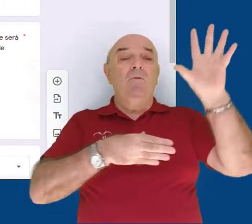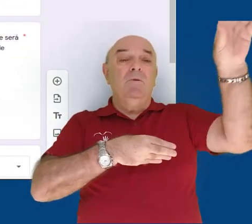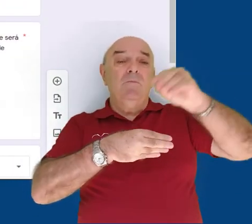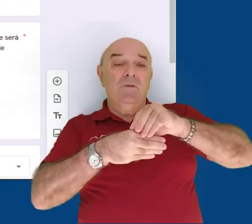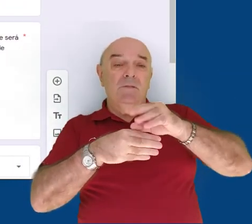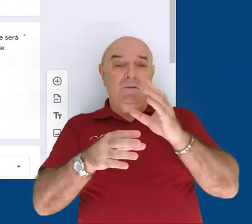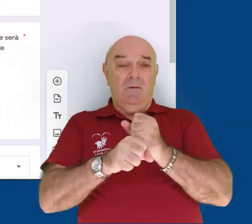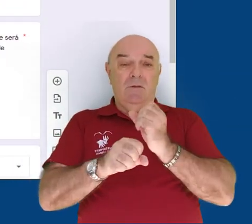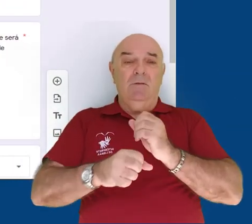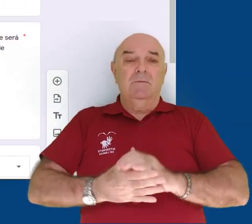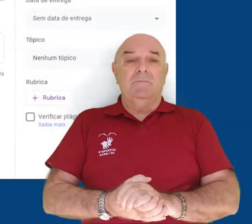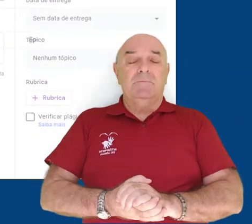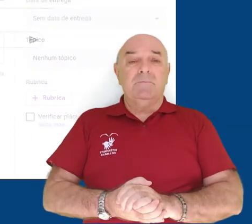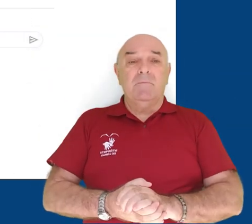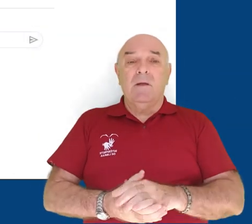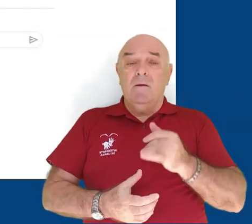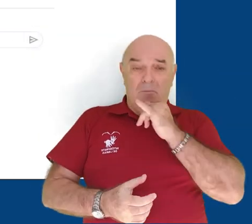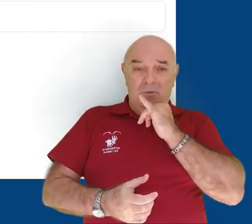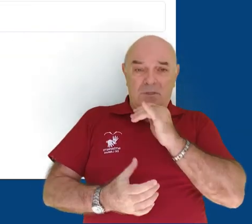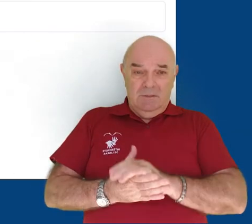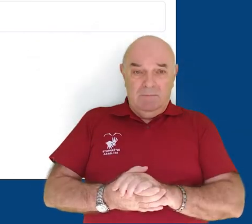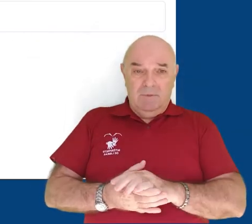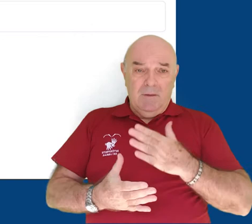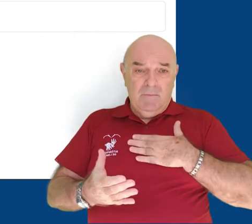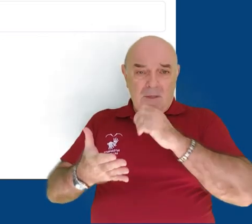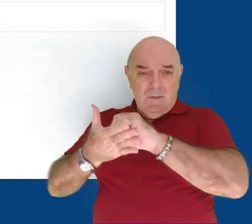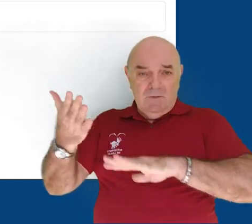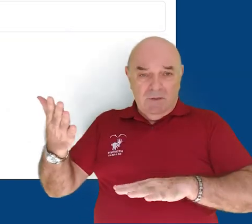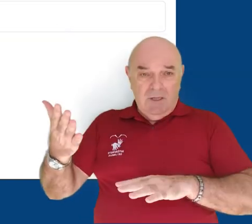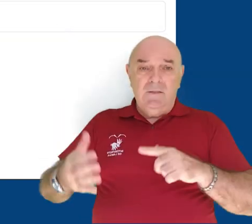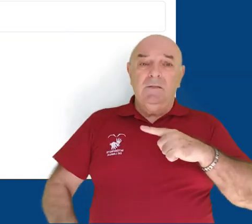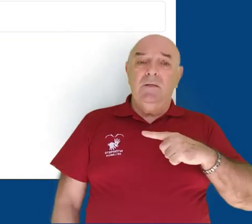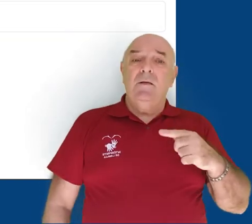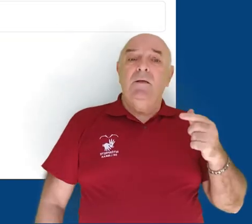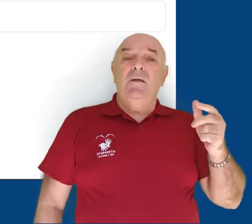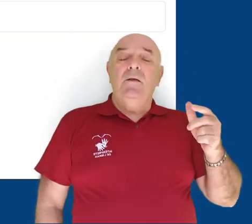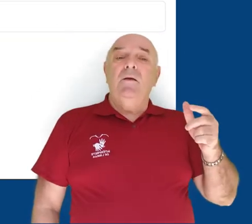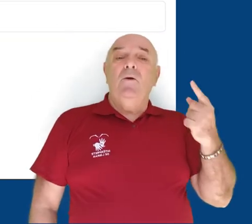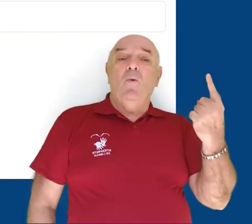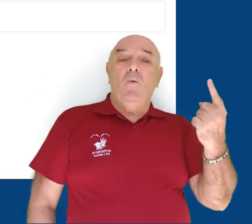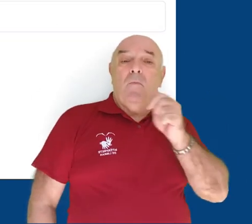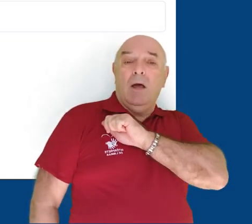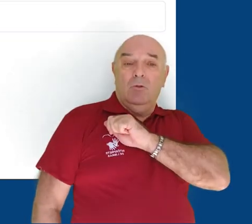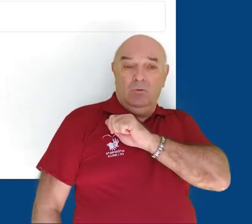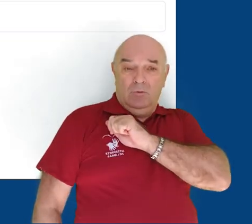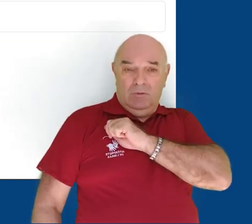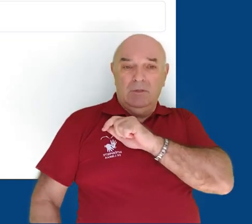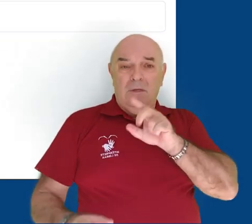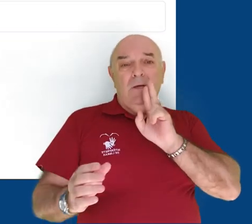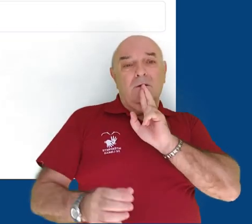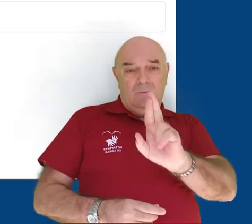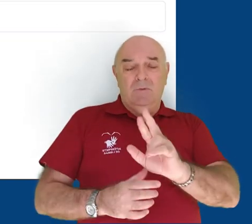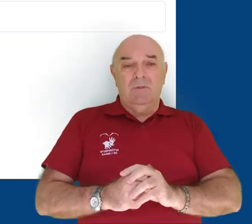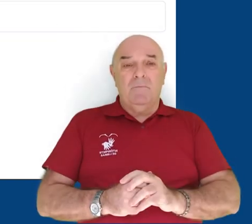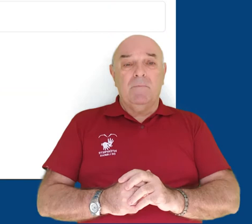veremos como fazemos a importação das notas os bons entrar em atividade podemos perceber que é Priscila respondeu meu formulário mas só teremos a